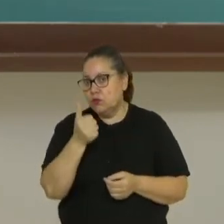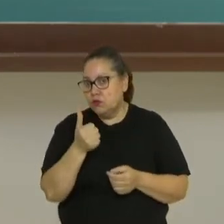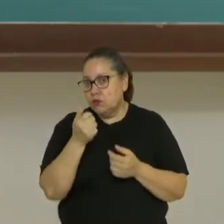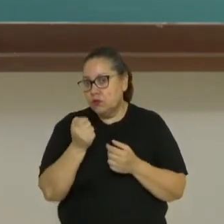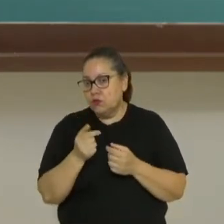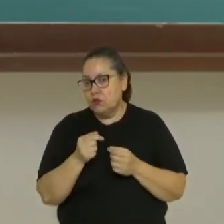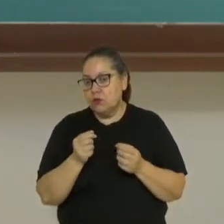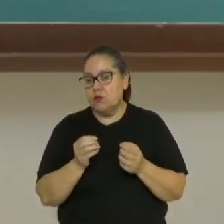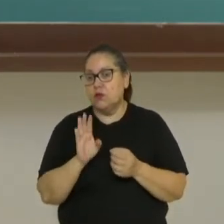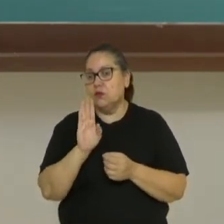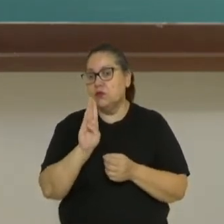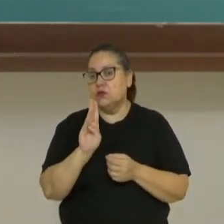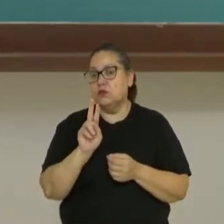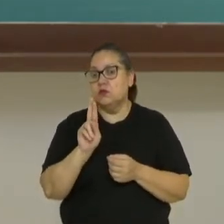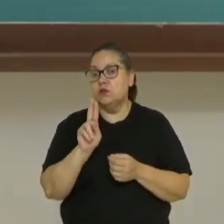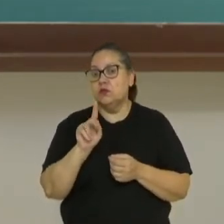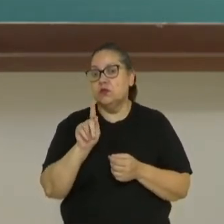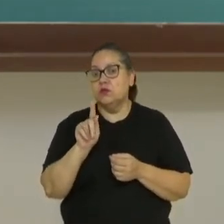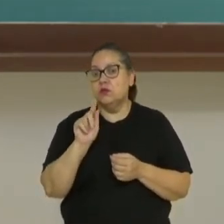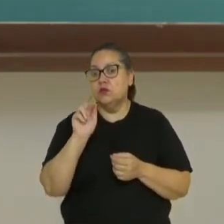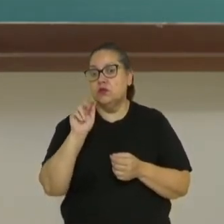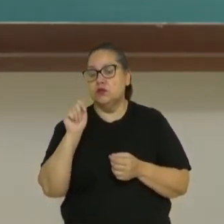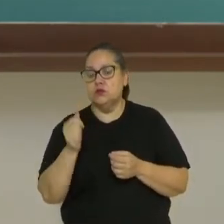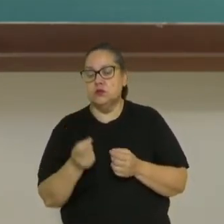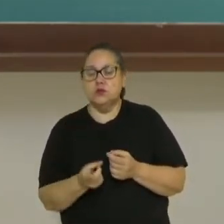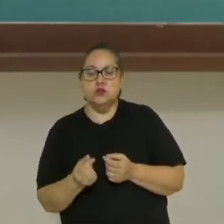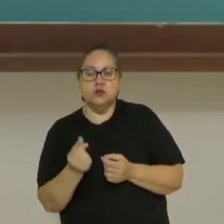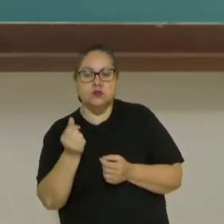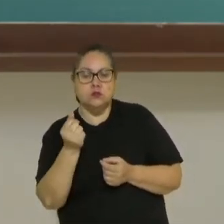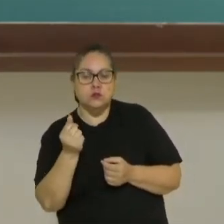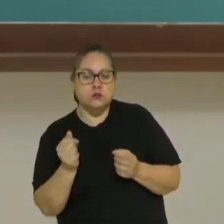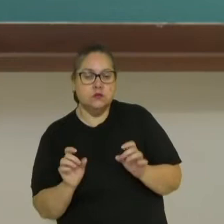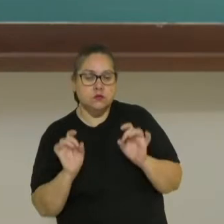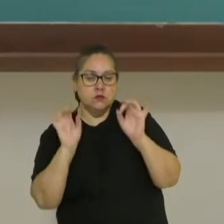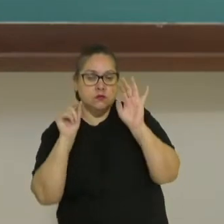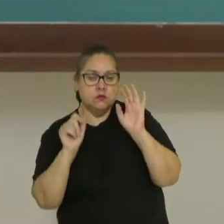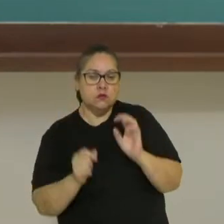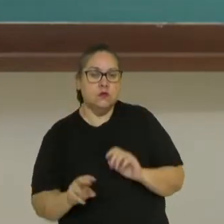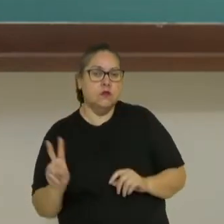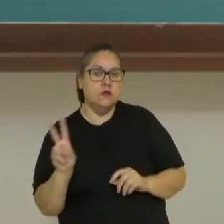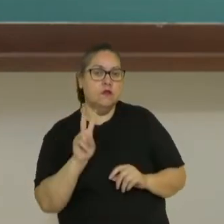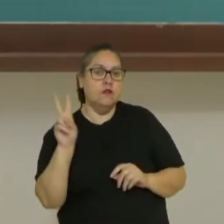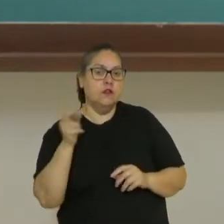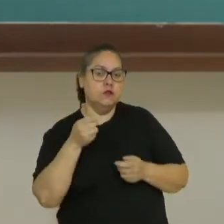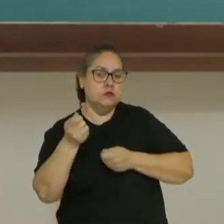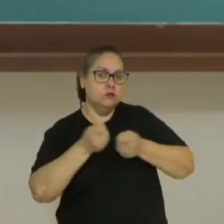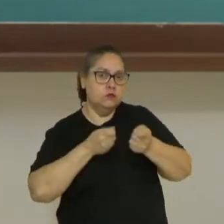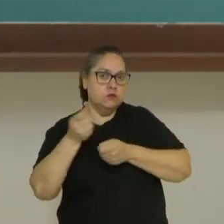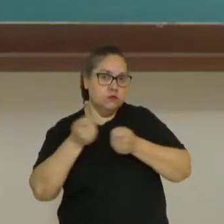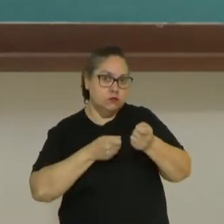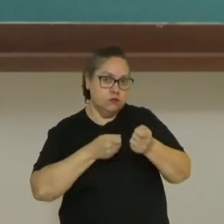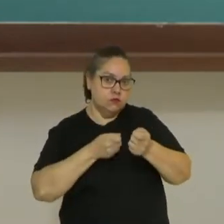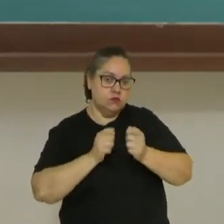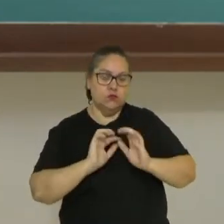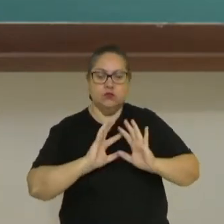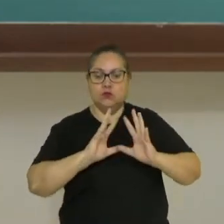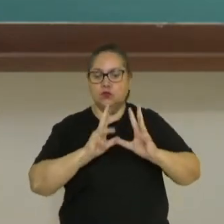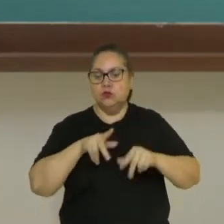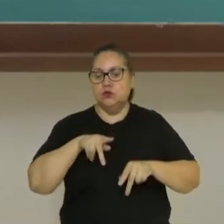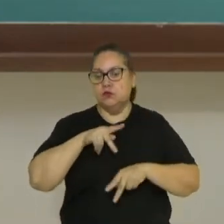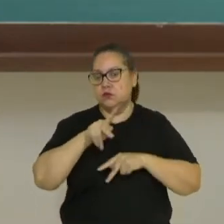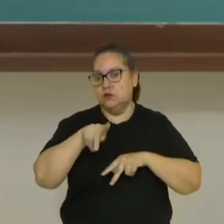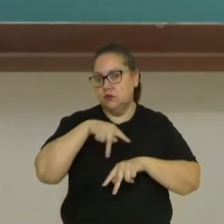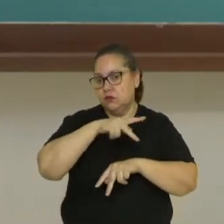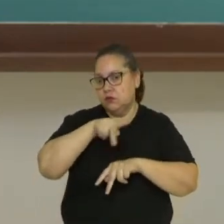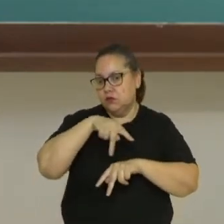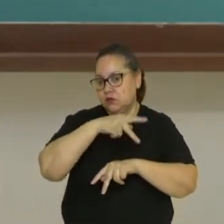se especializar. O dinheiro passa a ter um certo valor econômico. Todos os países